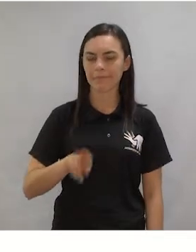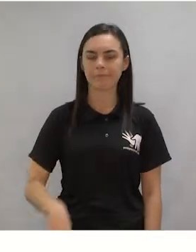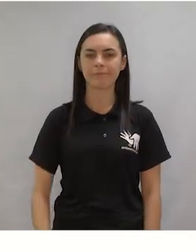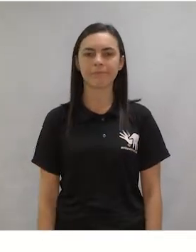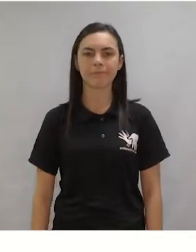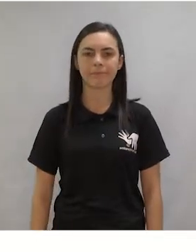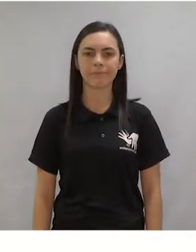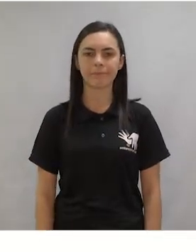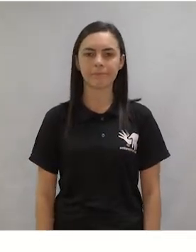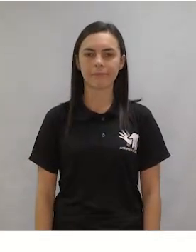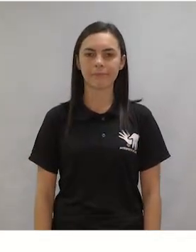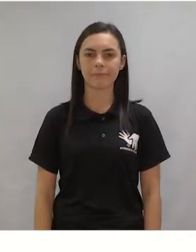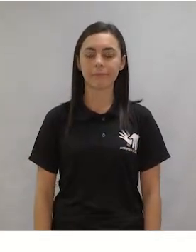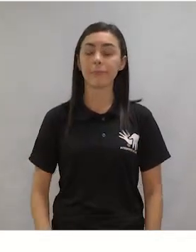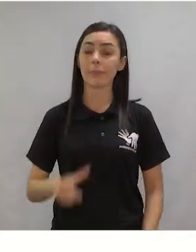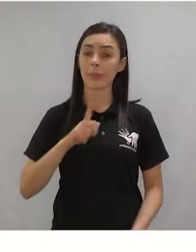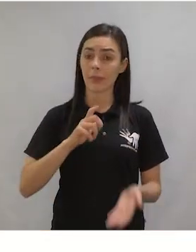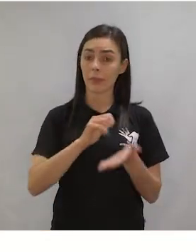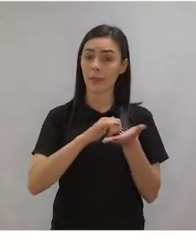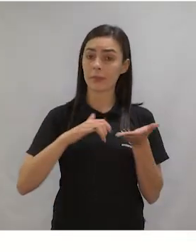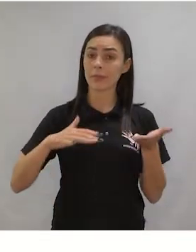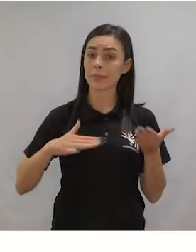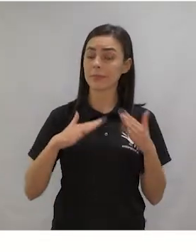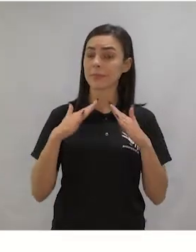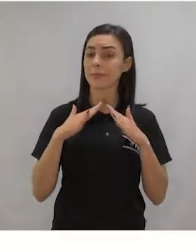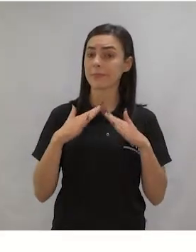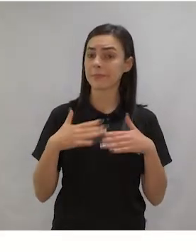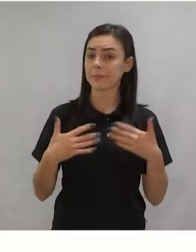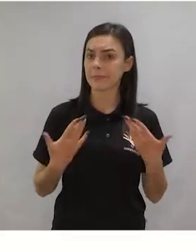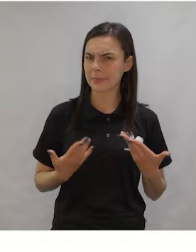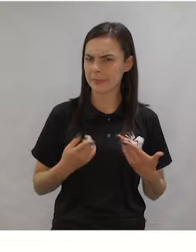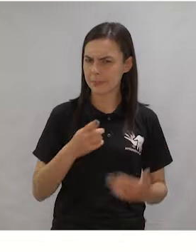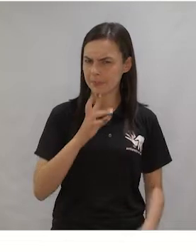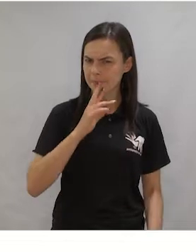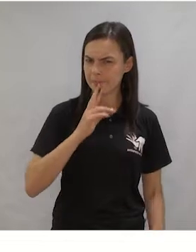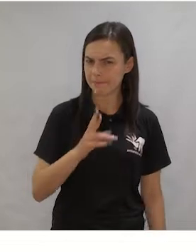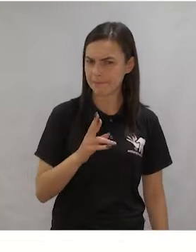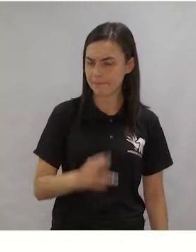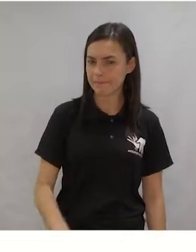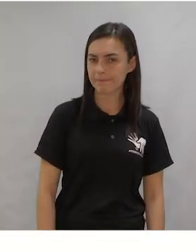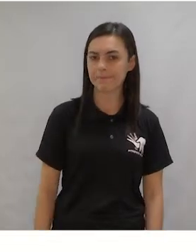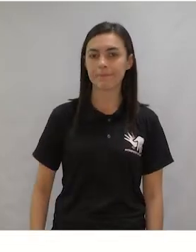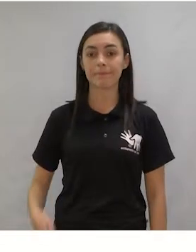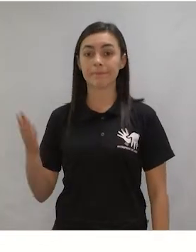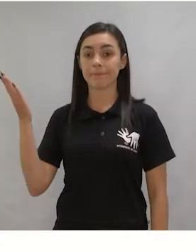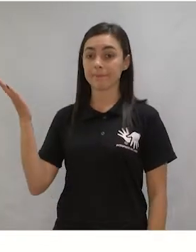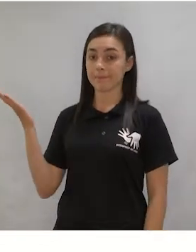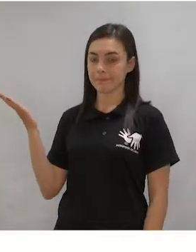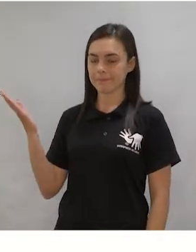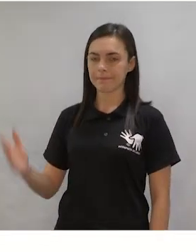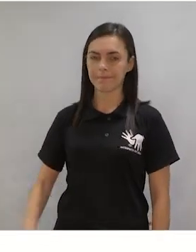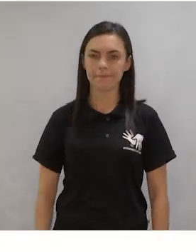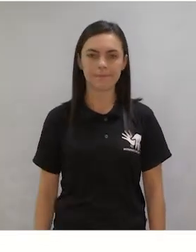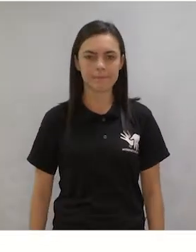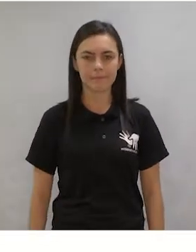números e letras. E eu deixei uma atividade para casa. Conseguiram resolver? Olhem